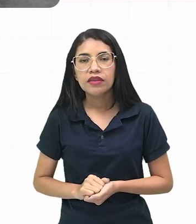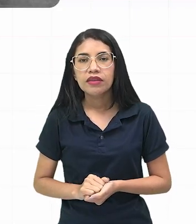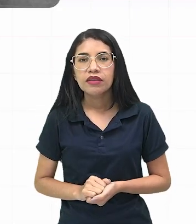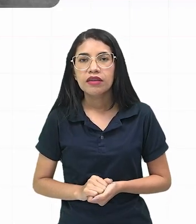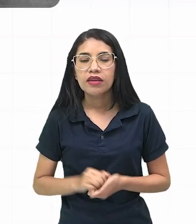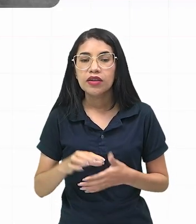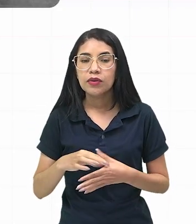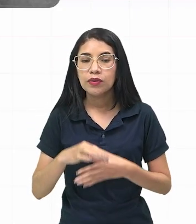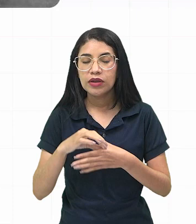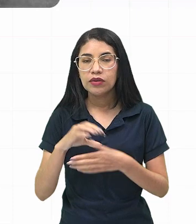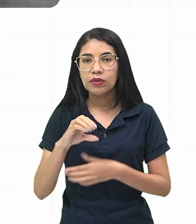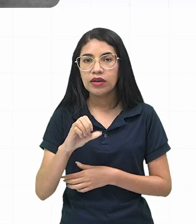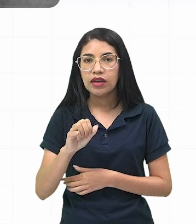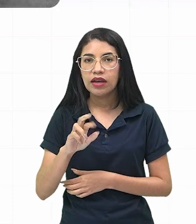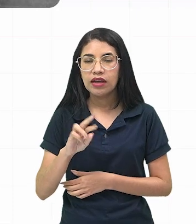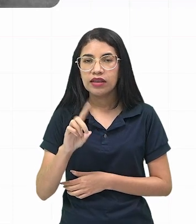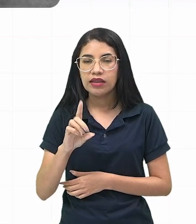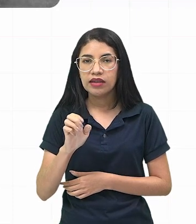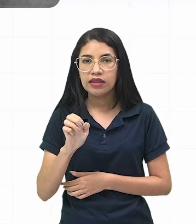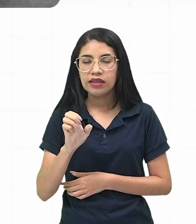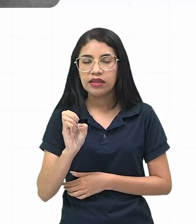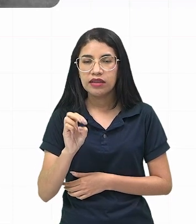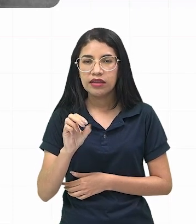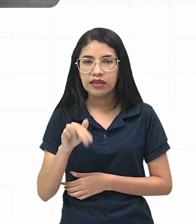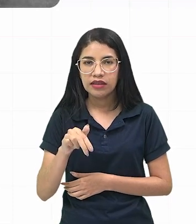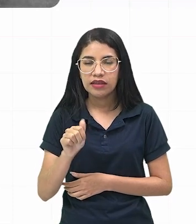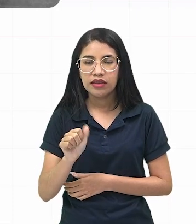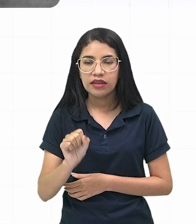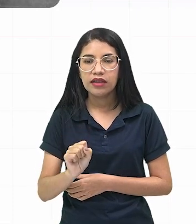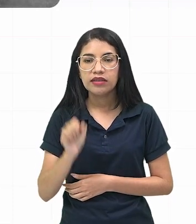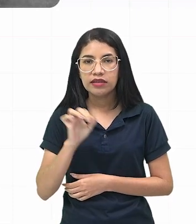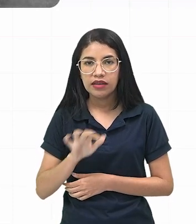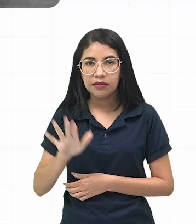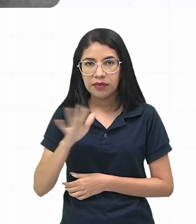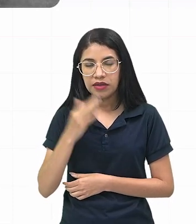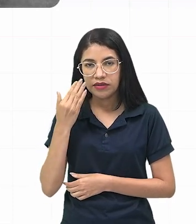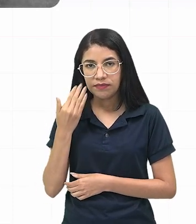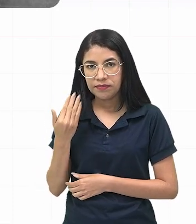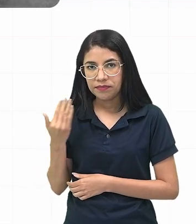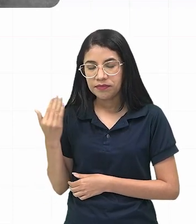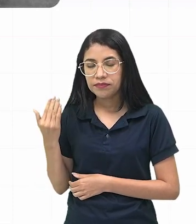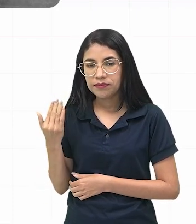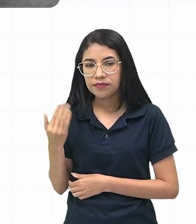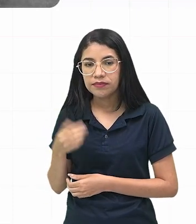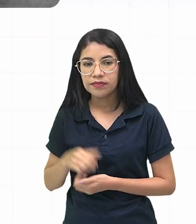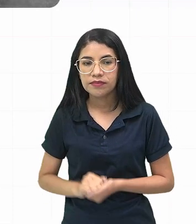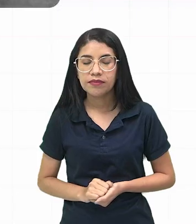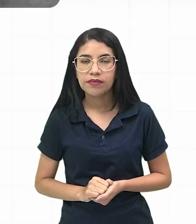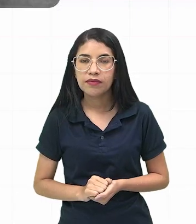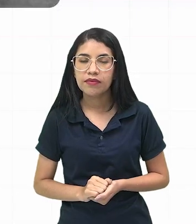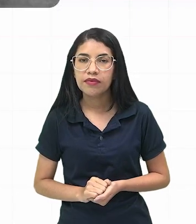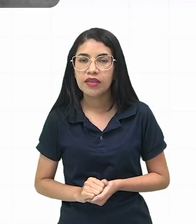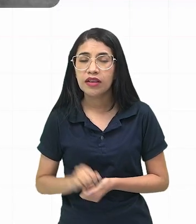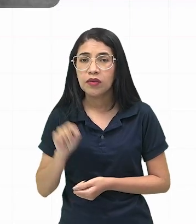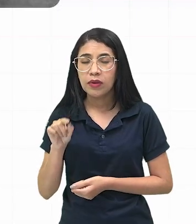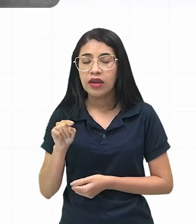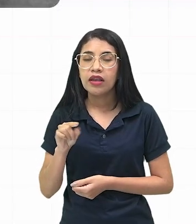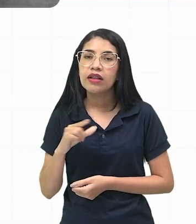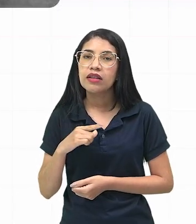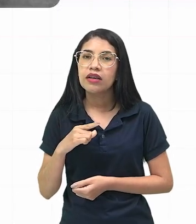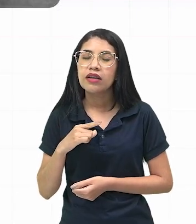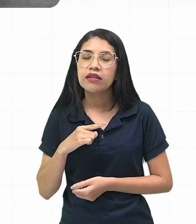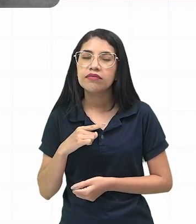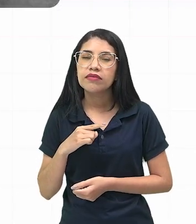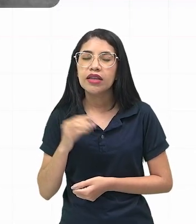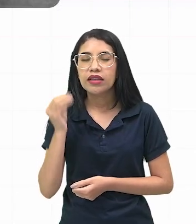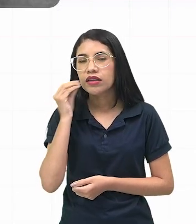líder, o Cárdenas, o Lázaro Cárdenas, como a gente vai ver na próxima tela, esse da imagem aí que vocês estão vendo, ele tentou ali,